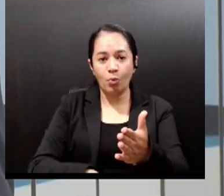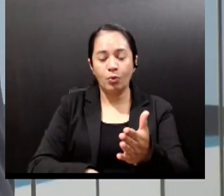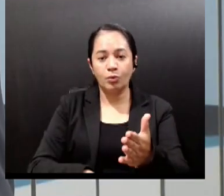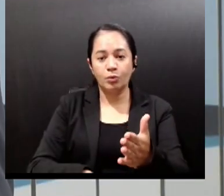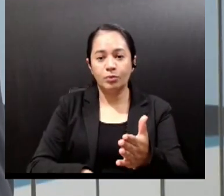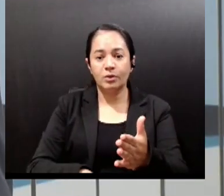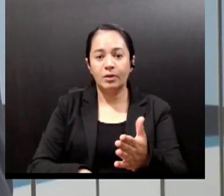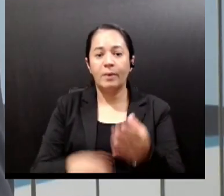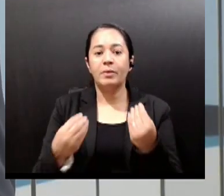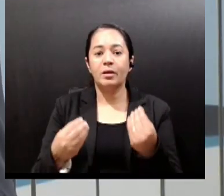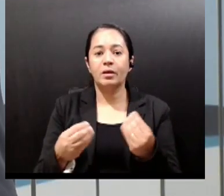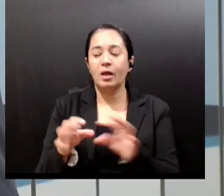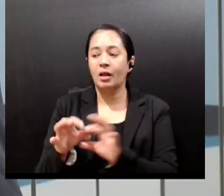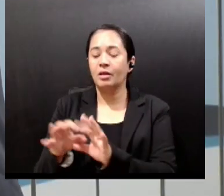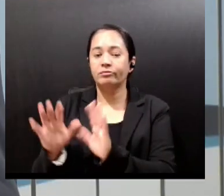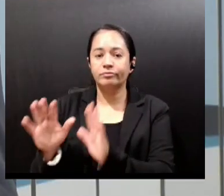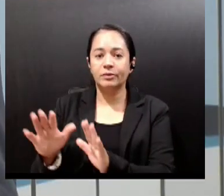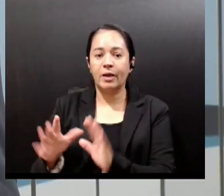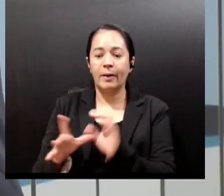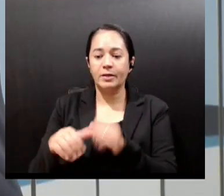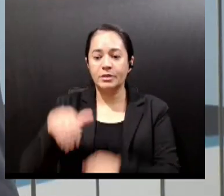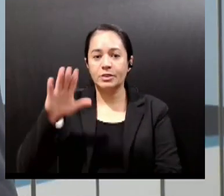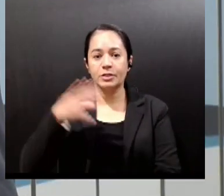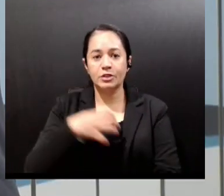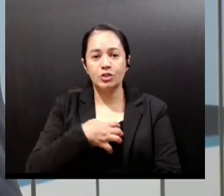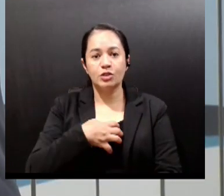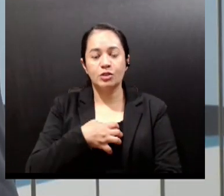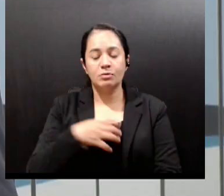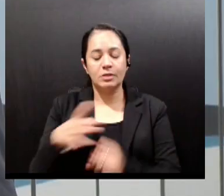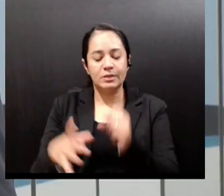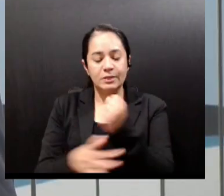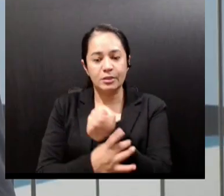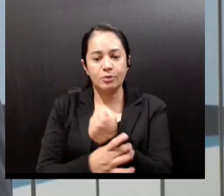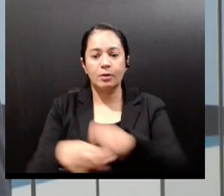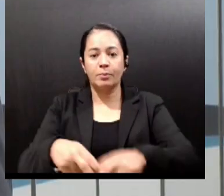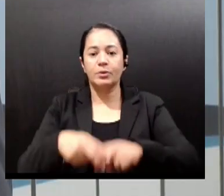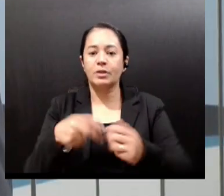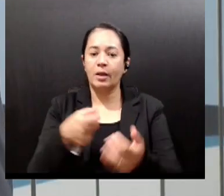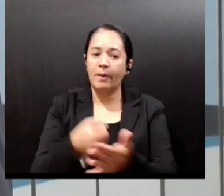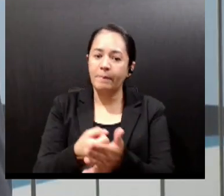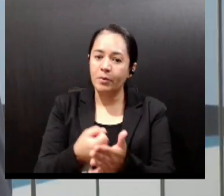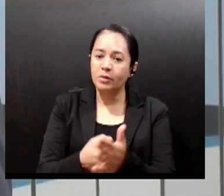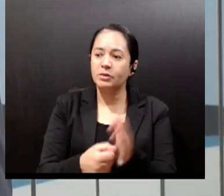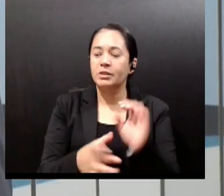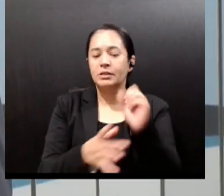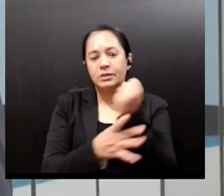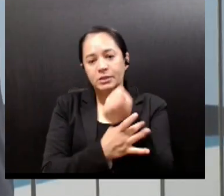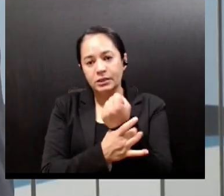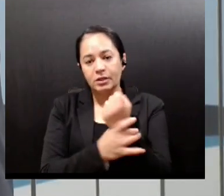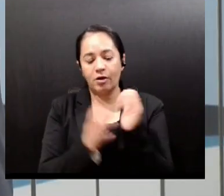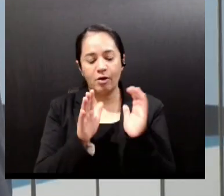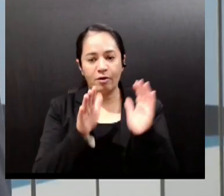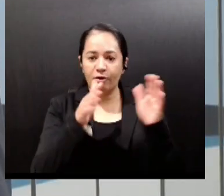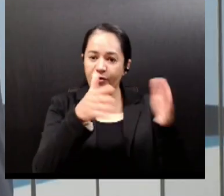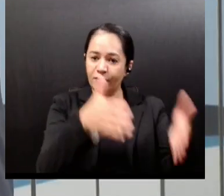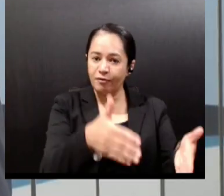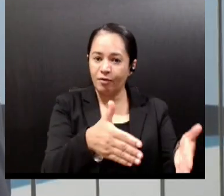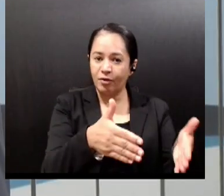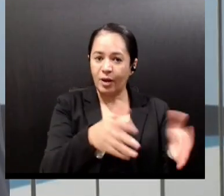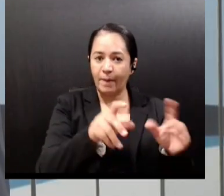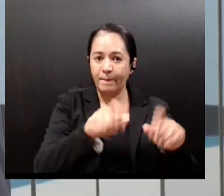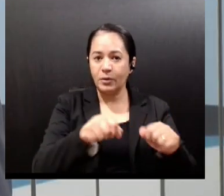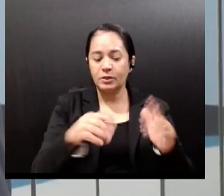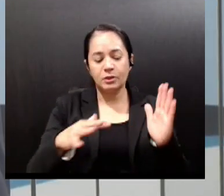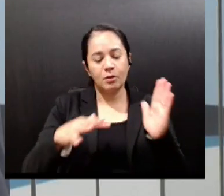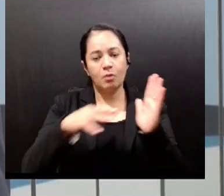Então, quando você tem um rigor na questão da segurança voltada a possíveis acidentes, você